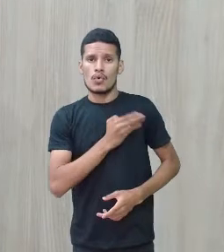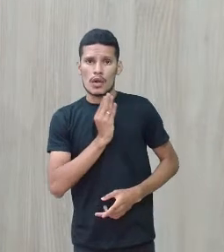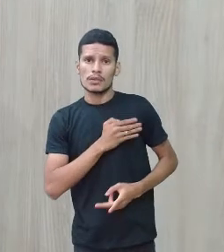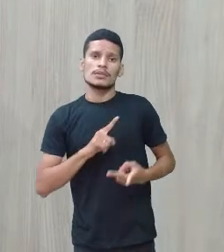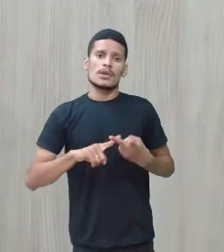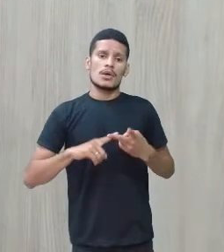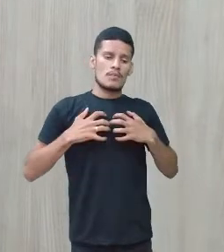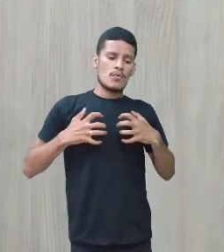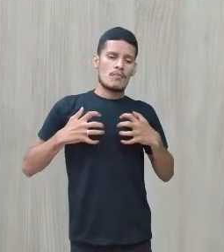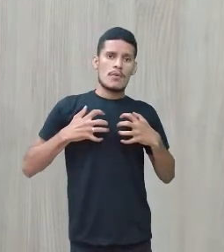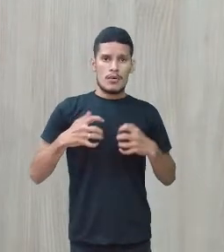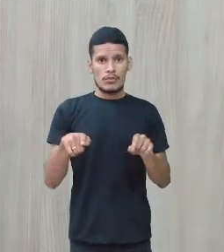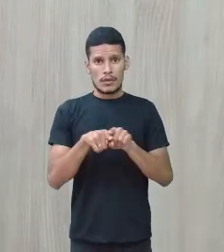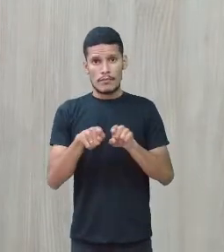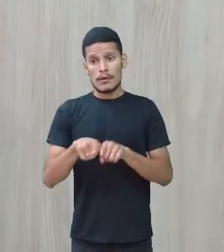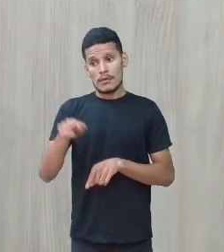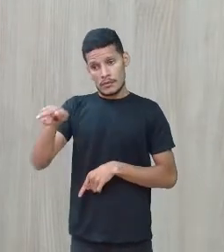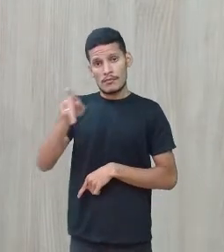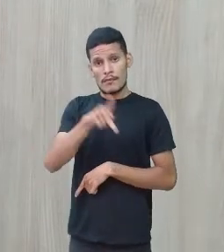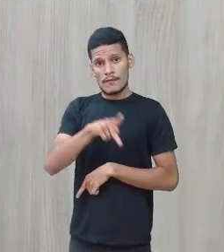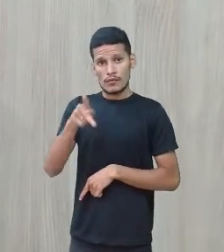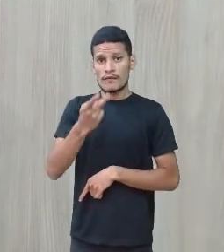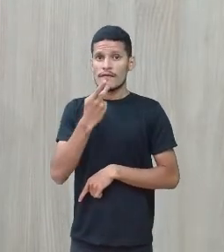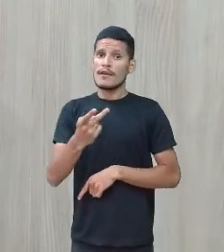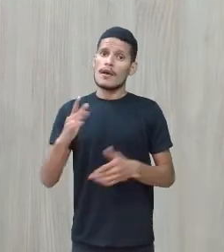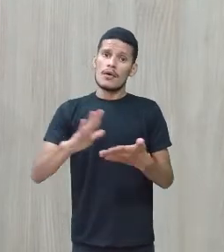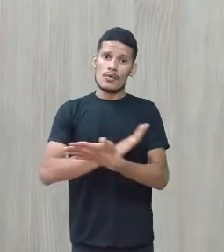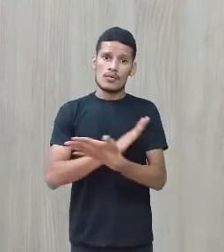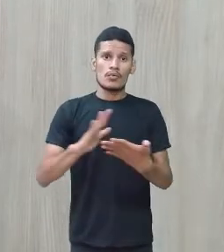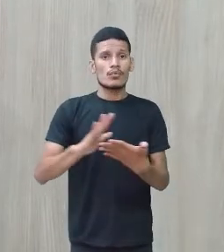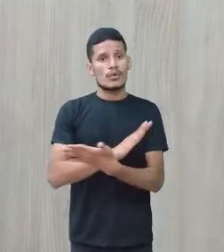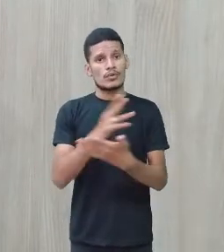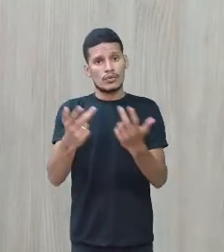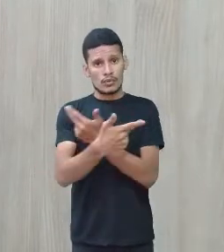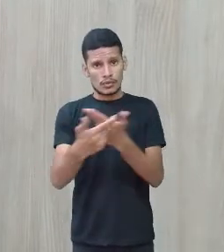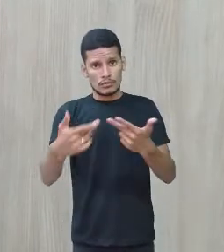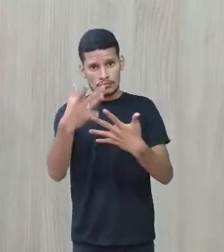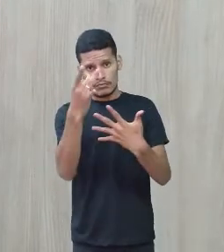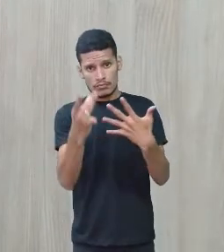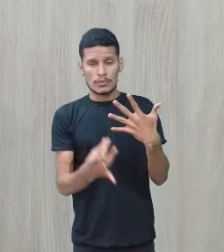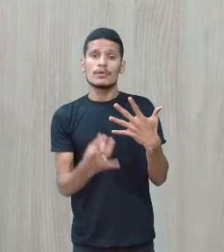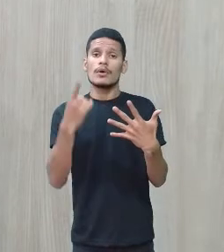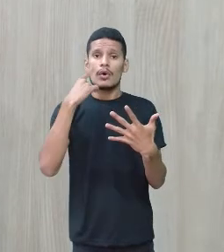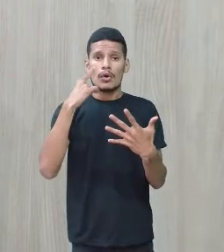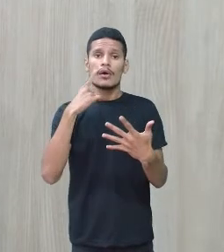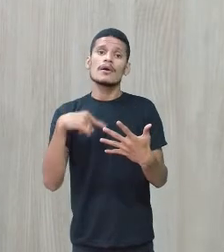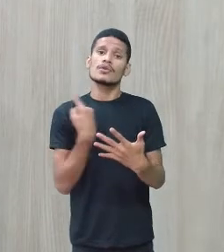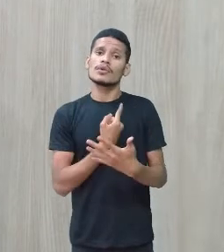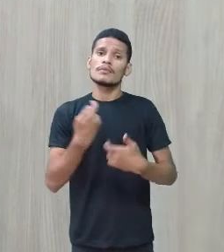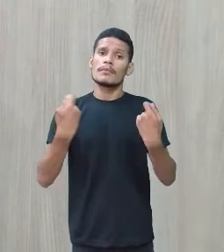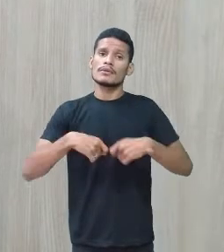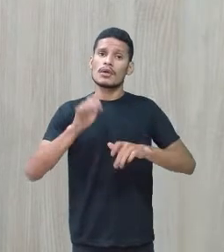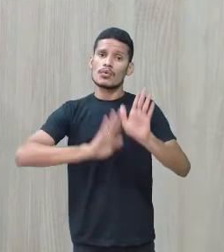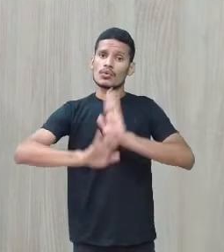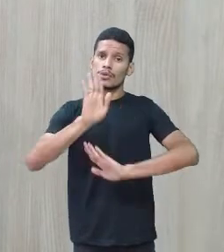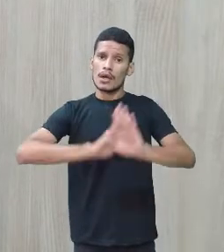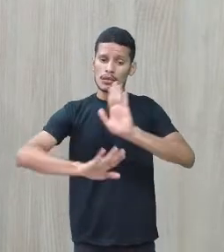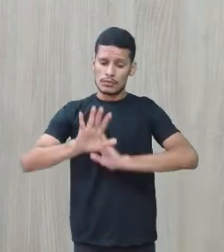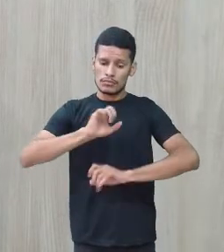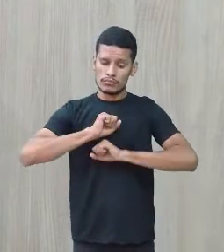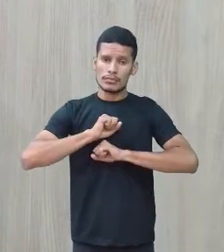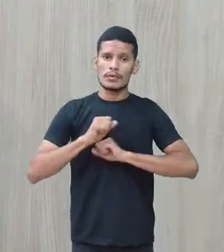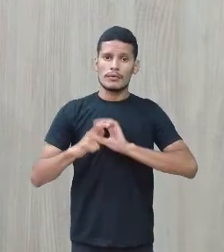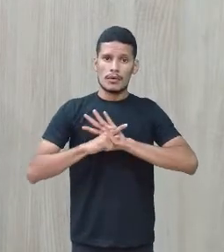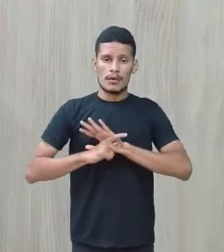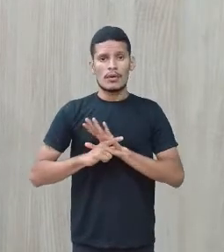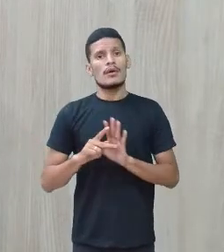né? A professora Isabel vai a seguir falar mais detalhado, mas aí a gente tem que ter cuidado com esses efeitos que vão